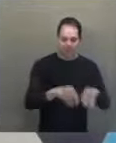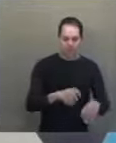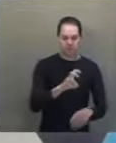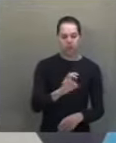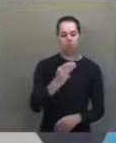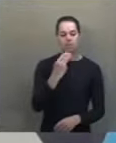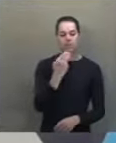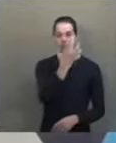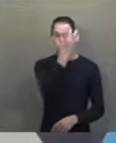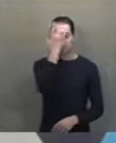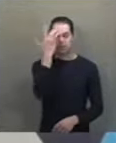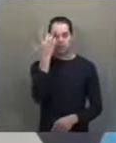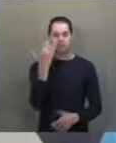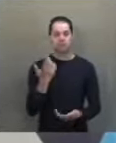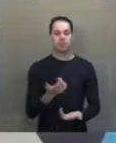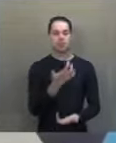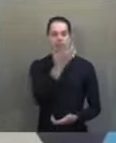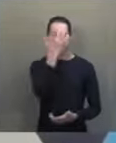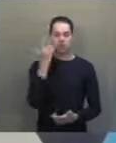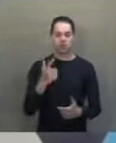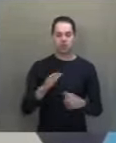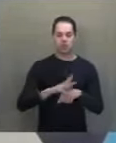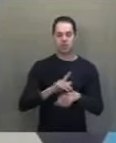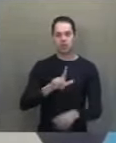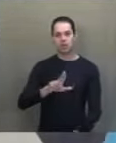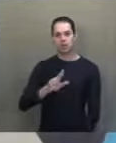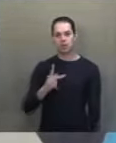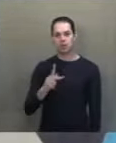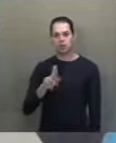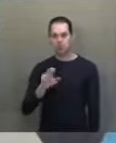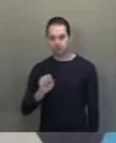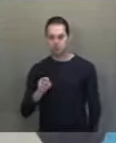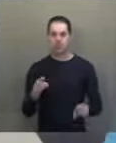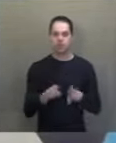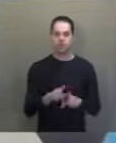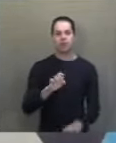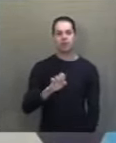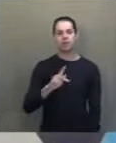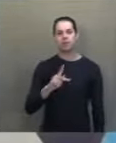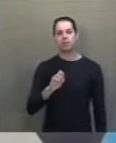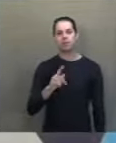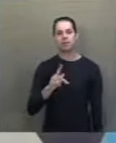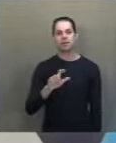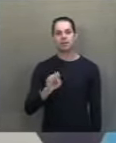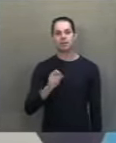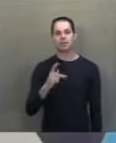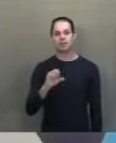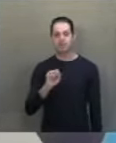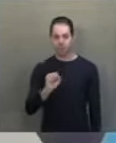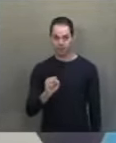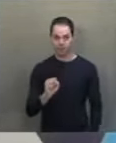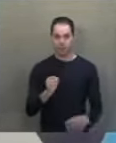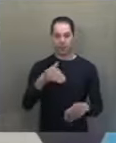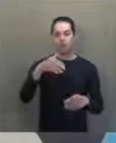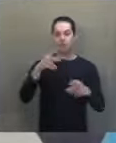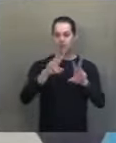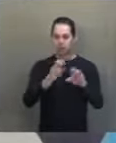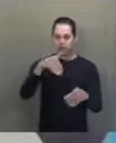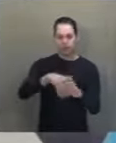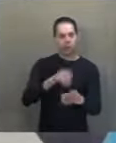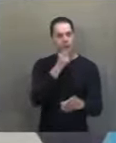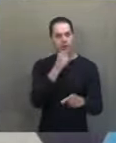com lúpus e epilepsia. O projeto está vivo e será apreciado ano que vem. Infelizmente, vetos